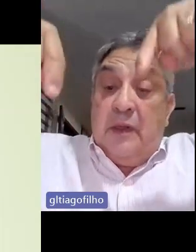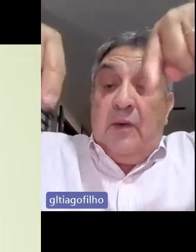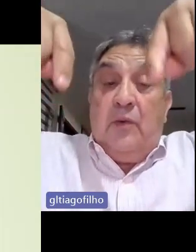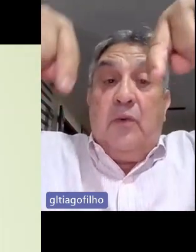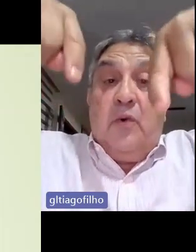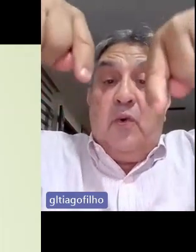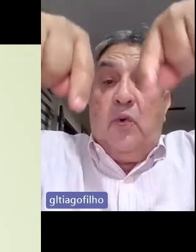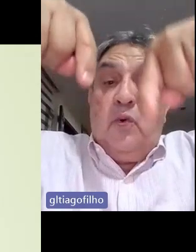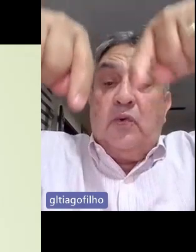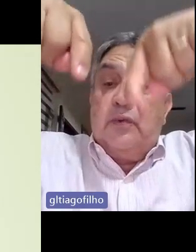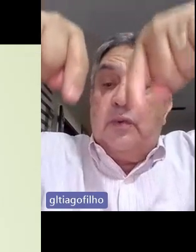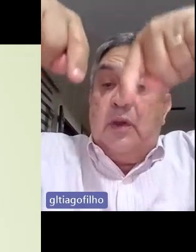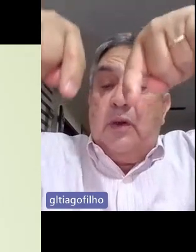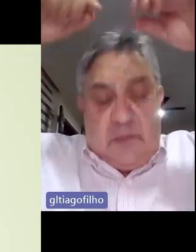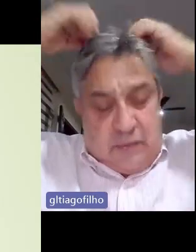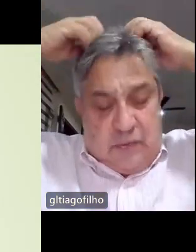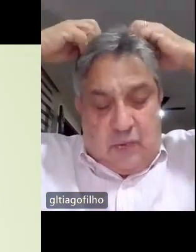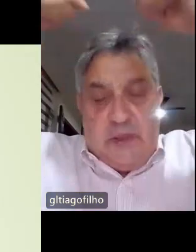Você põe